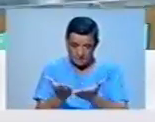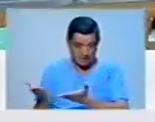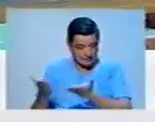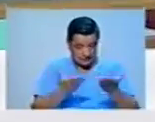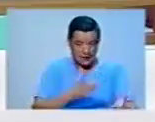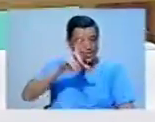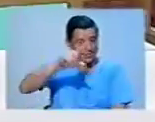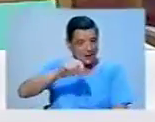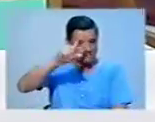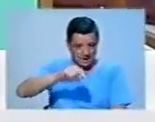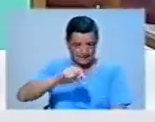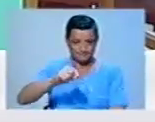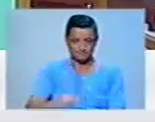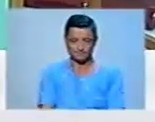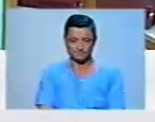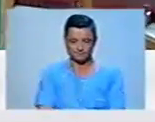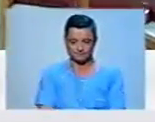também.